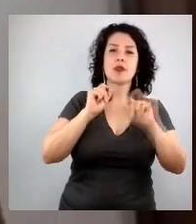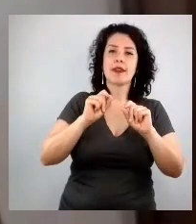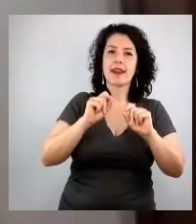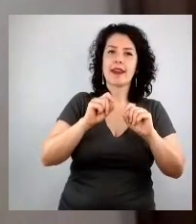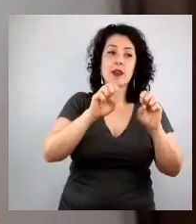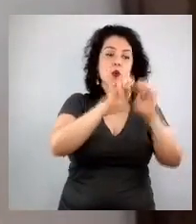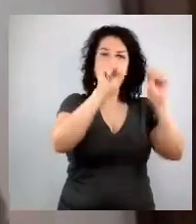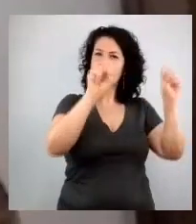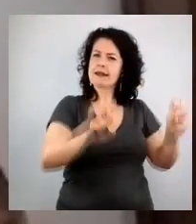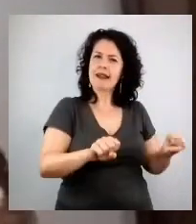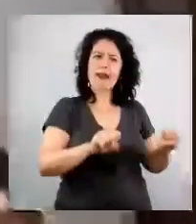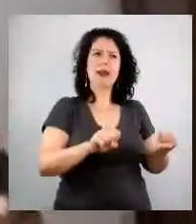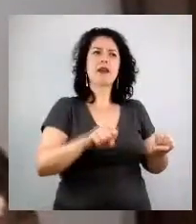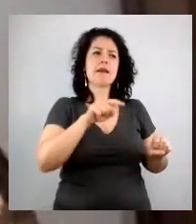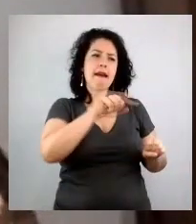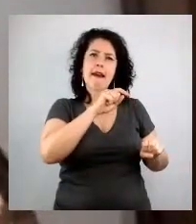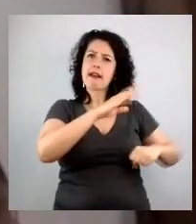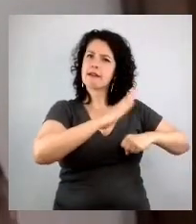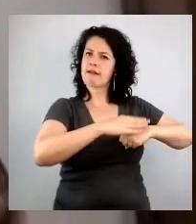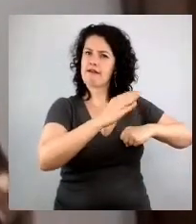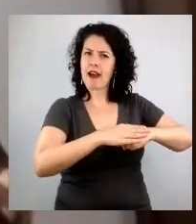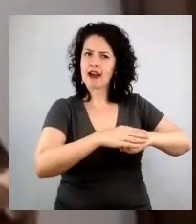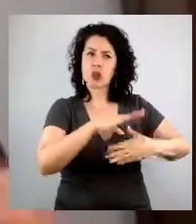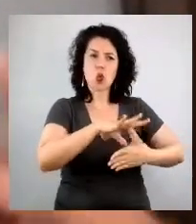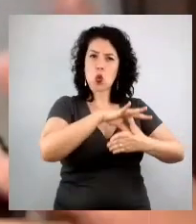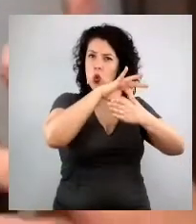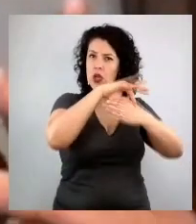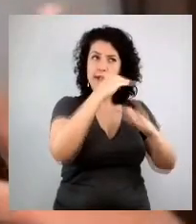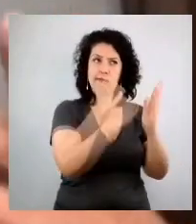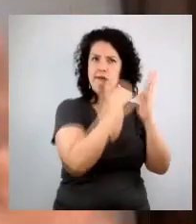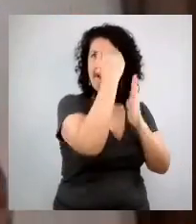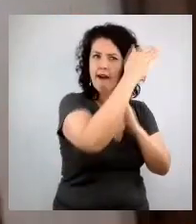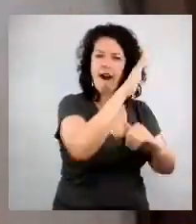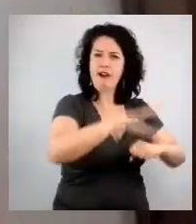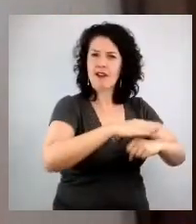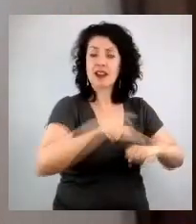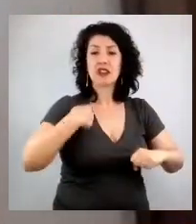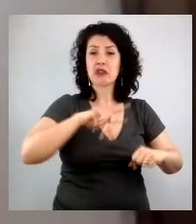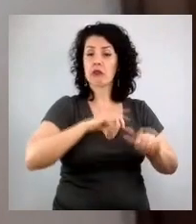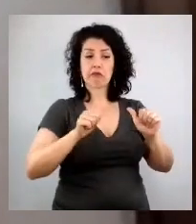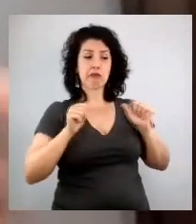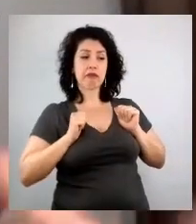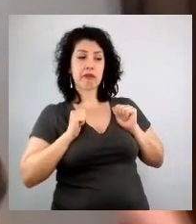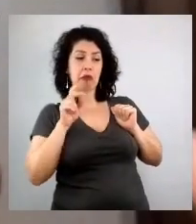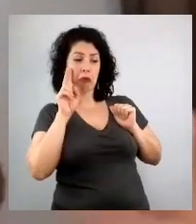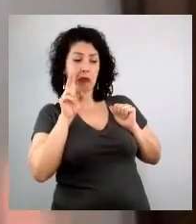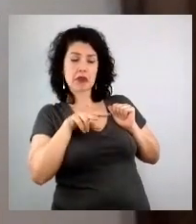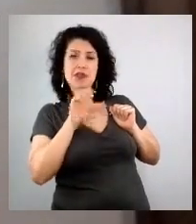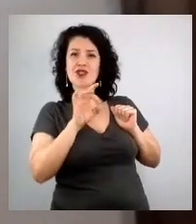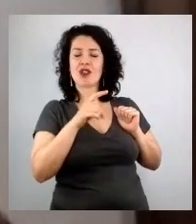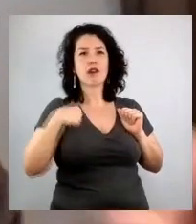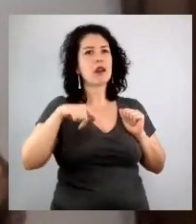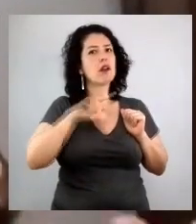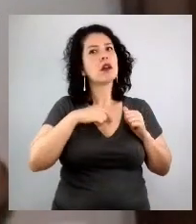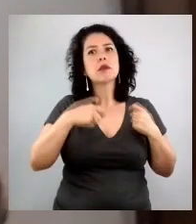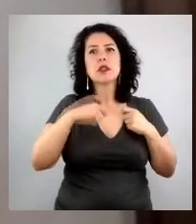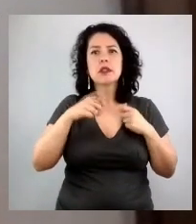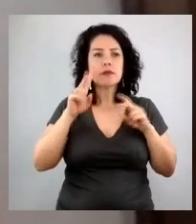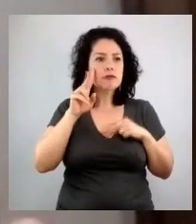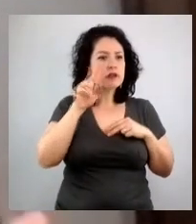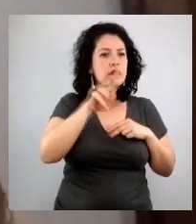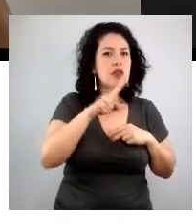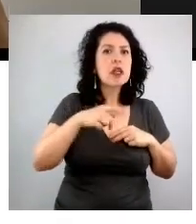Que os grandes líderes façam grandes coisas, e a gente muitas vezes não enxerga todas as potências que estão inseridas no